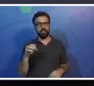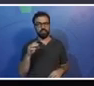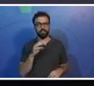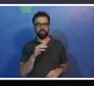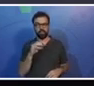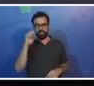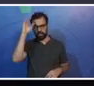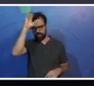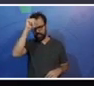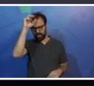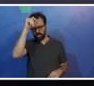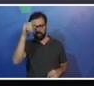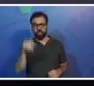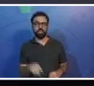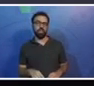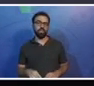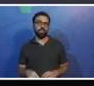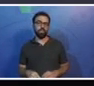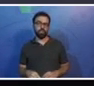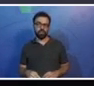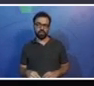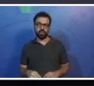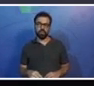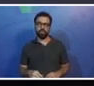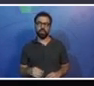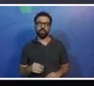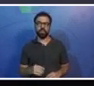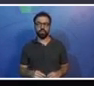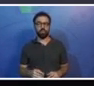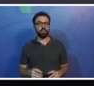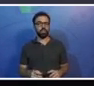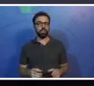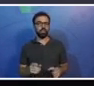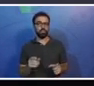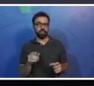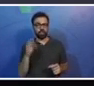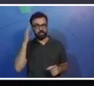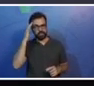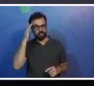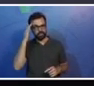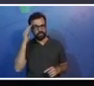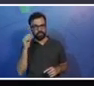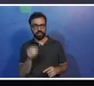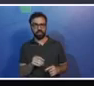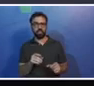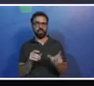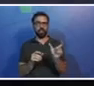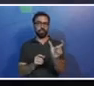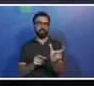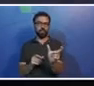o modo como uma palavra, mesmo desconhecida, deve ser escrita.